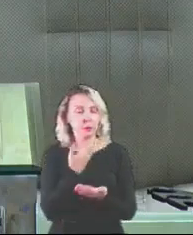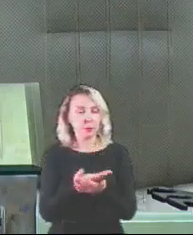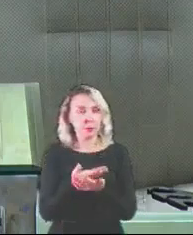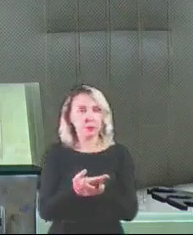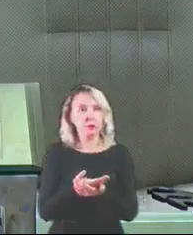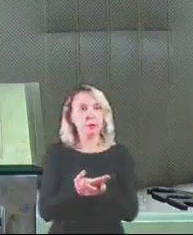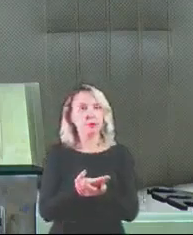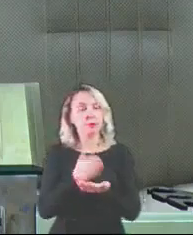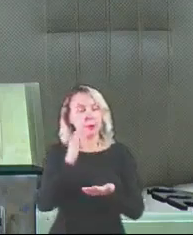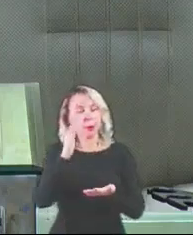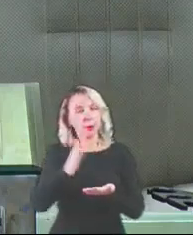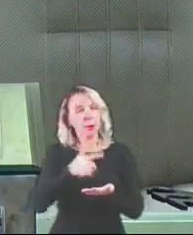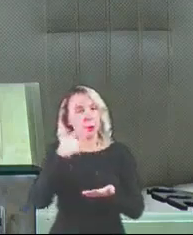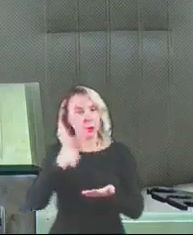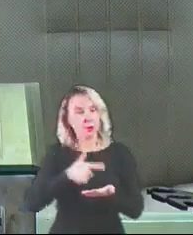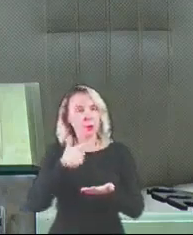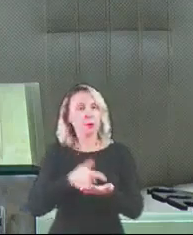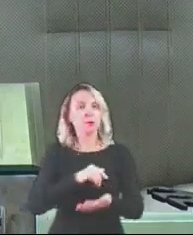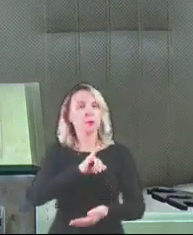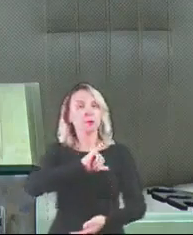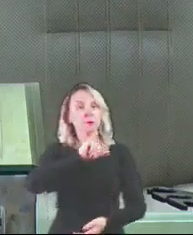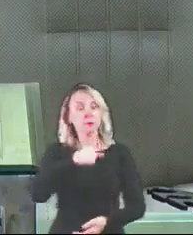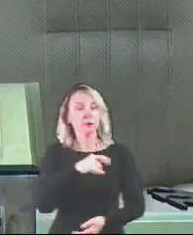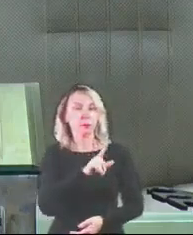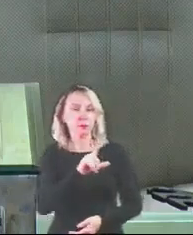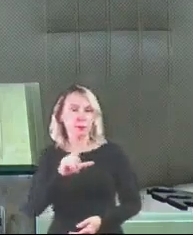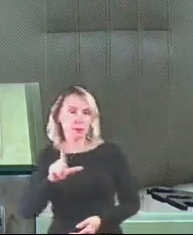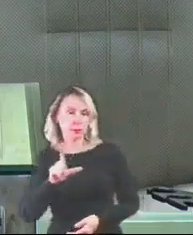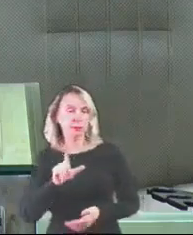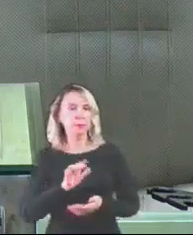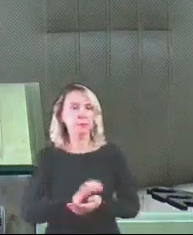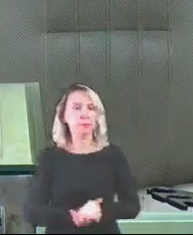Joel. Joel, na verdade, irmãos,